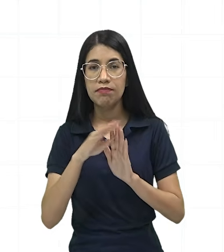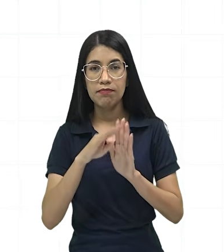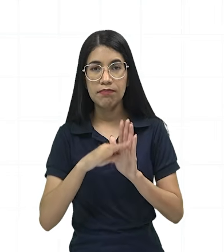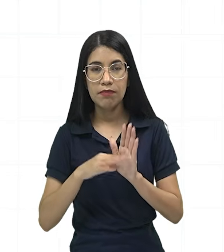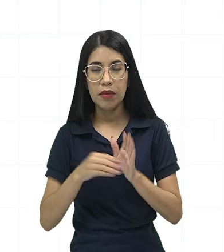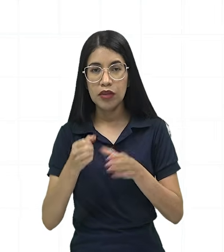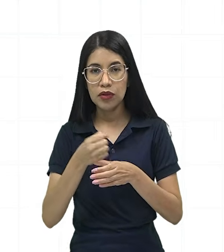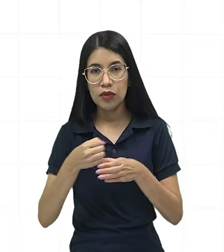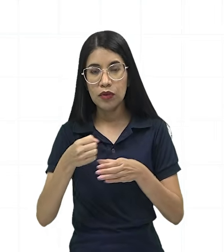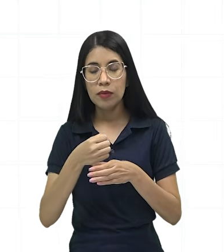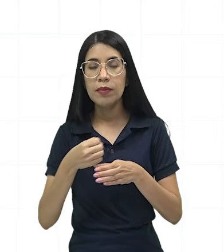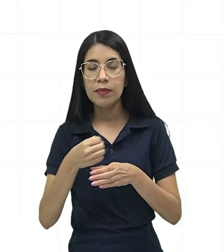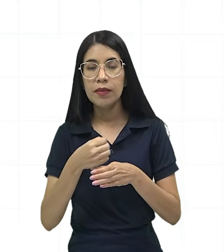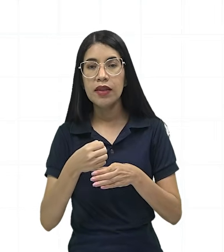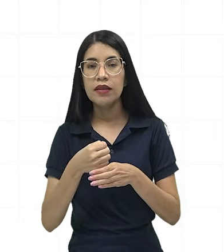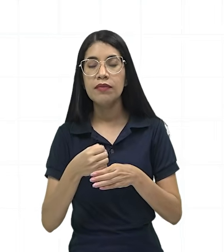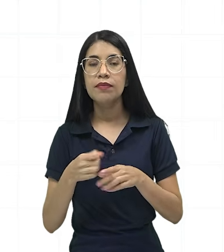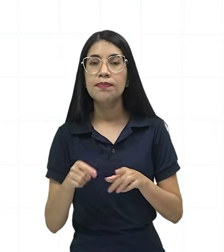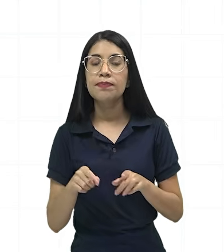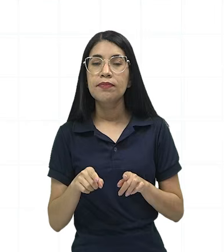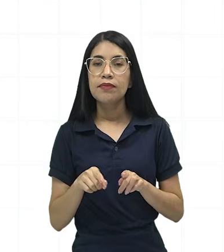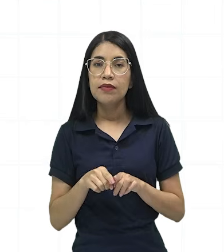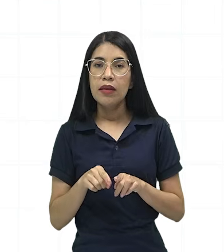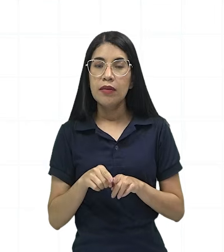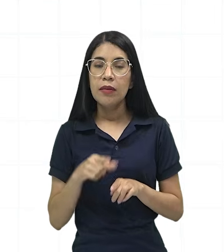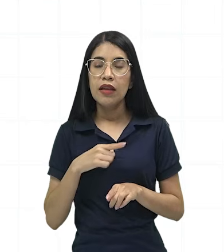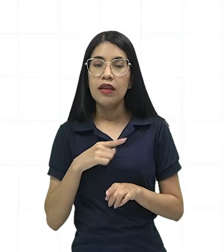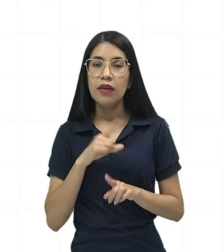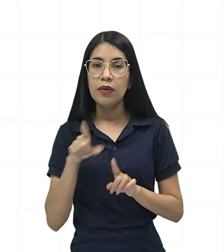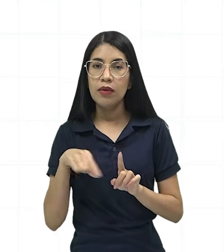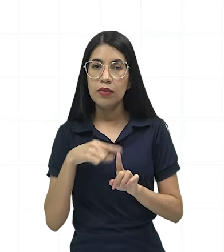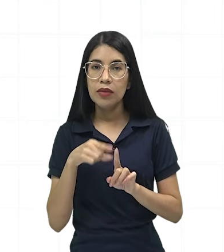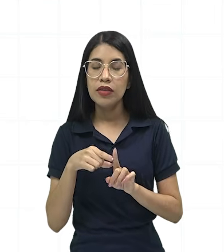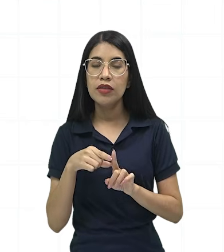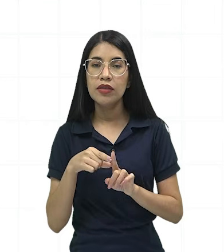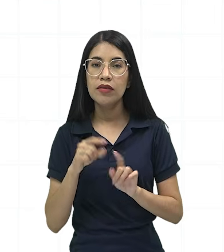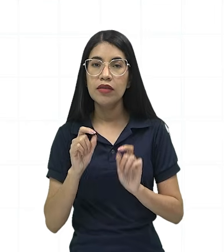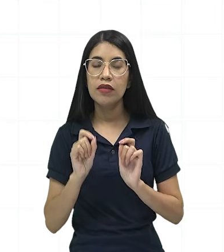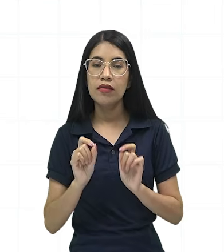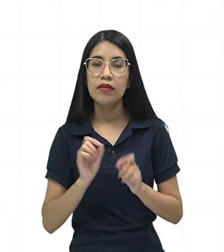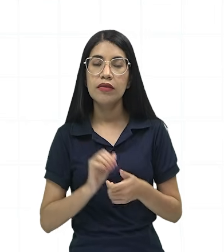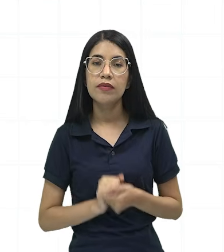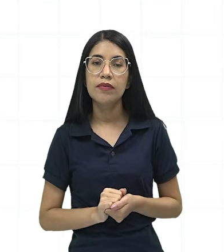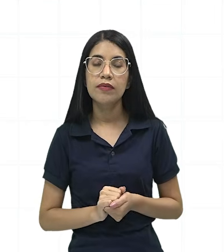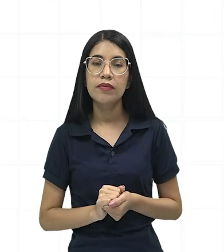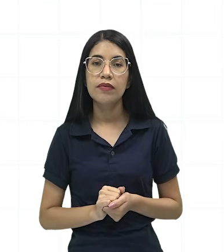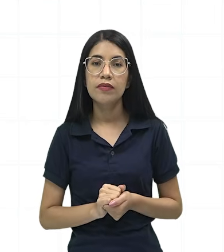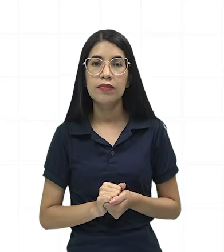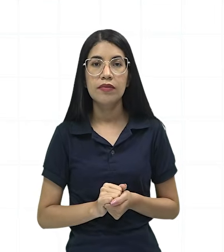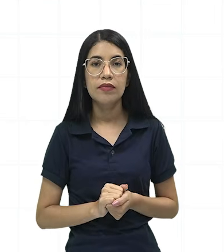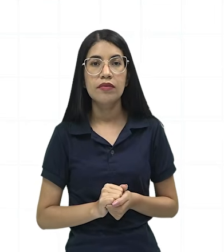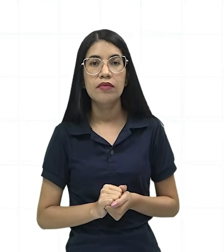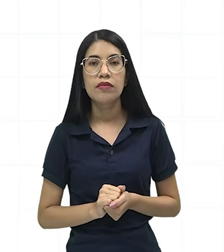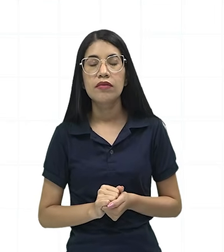receitas culinárias têm a função, a finalidade de